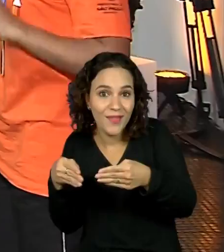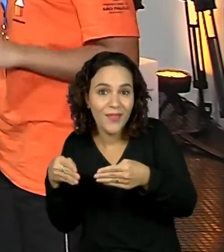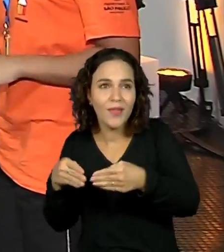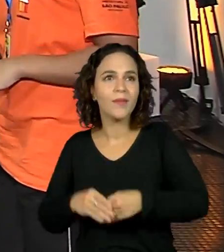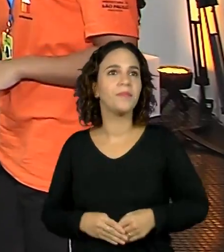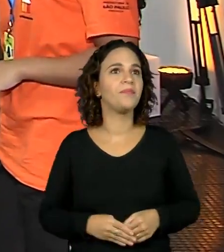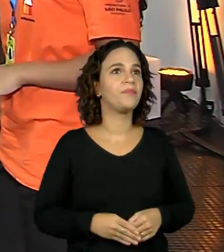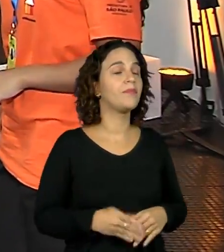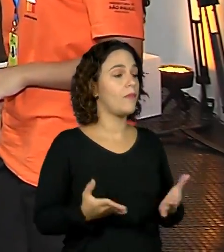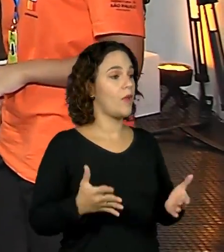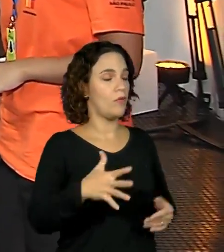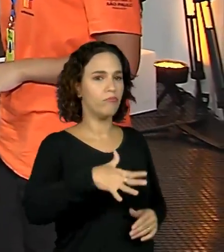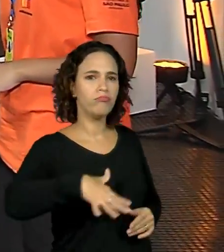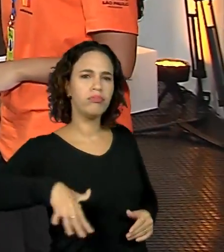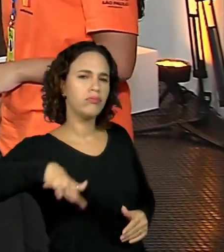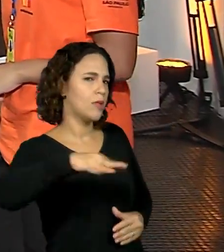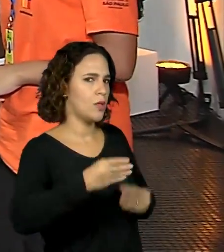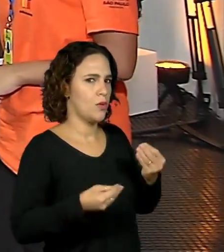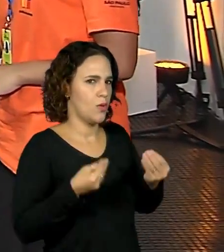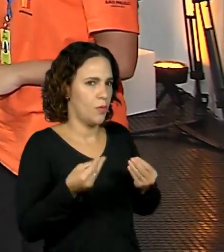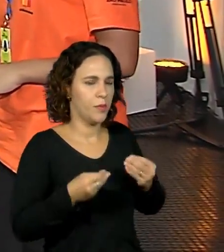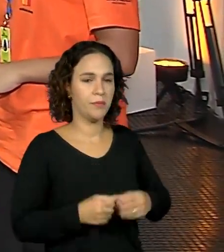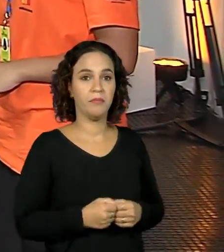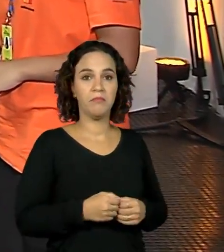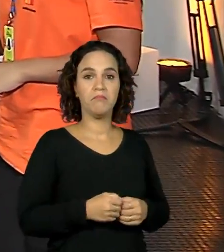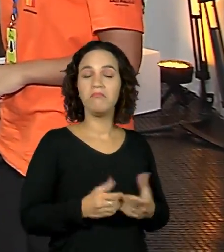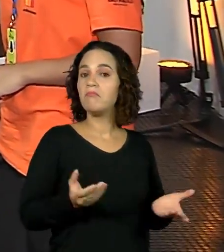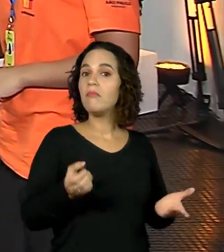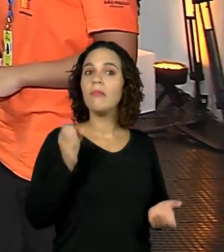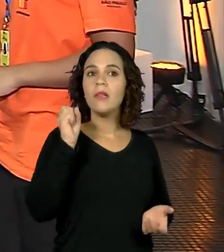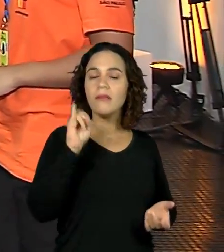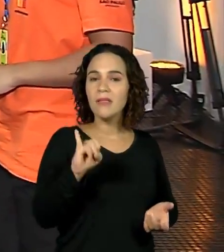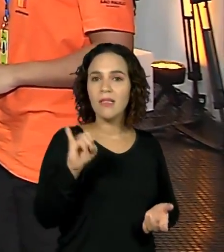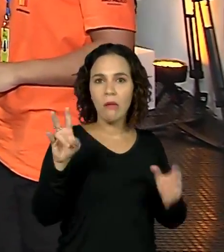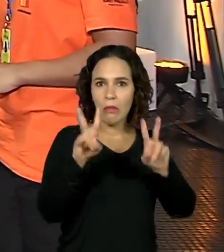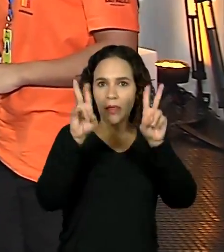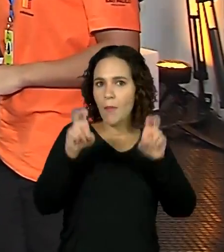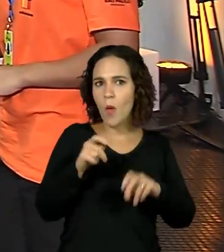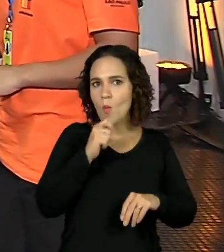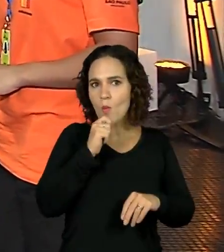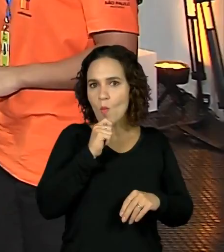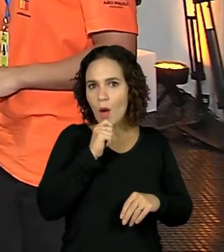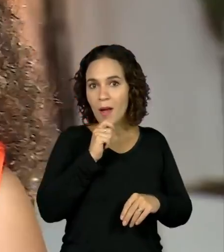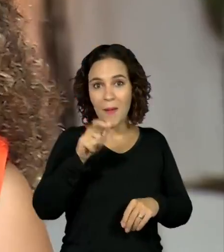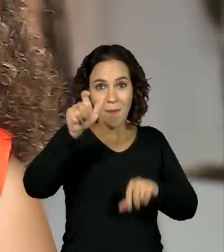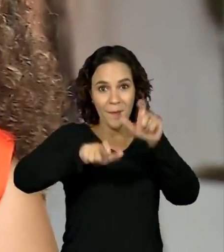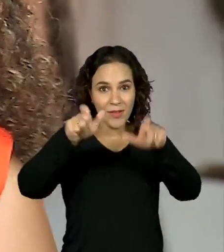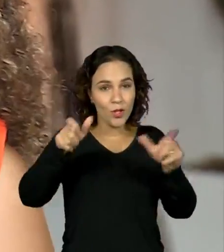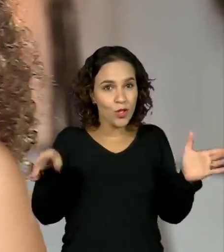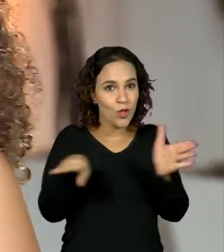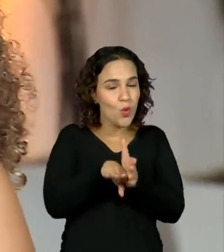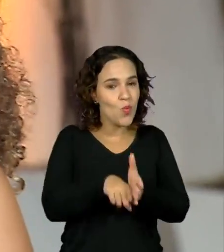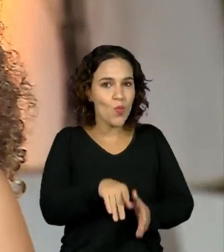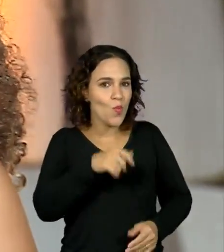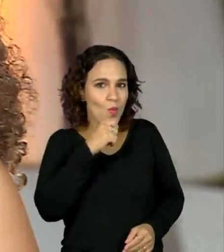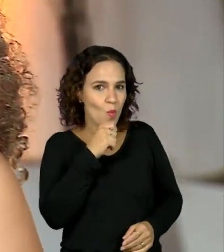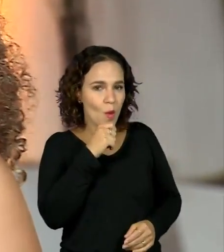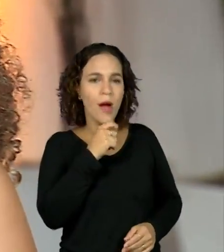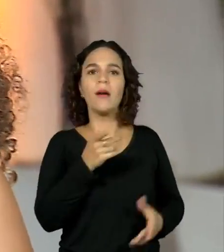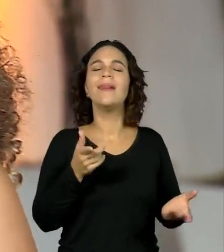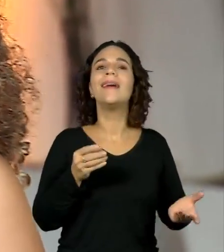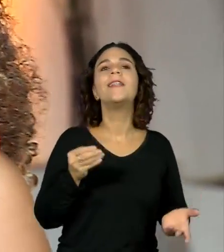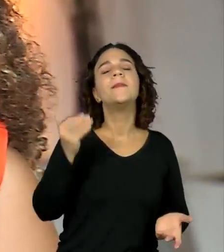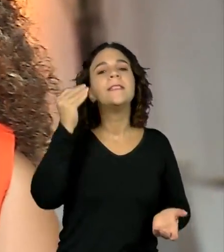E aqui, assim, enquanto não chega o assunto, né, que são as pessoas vão